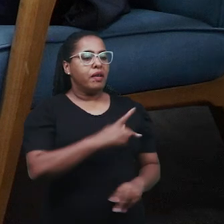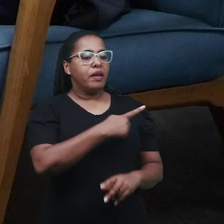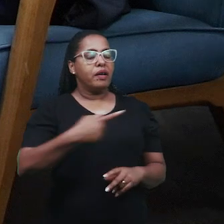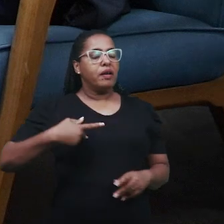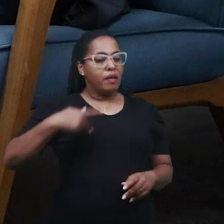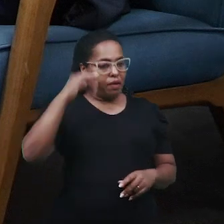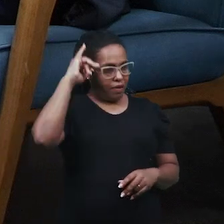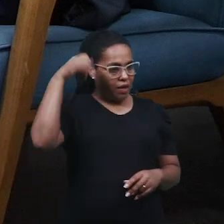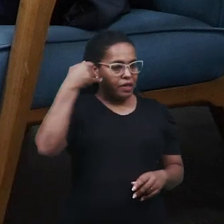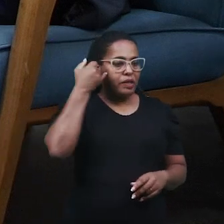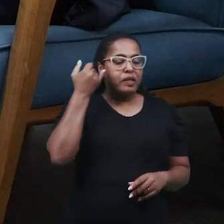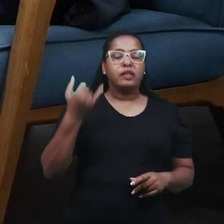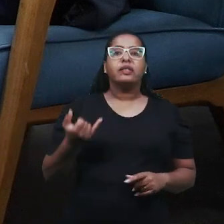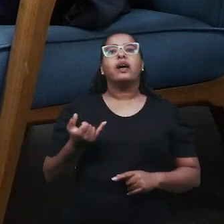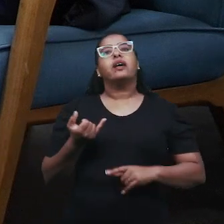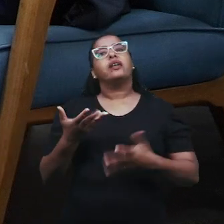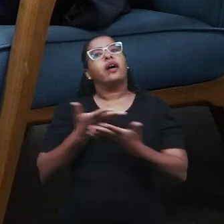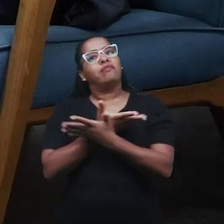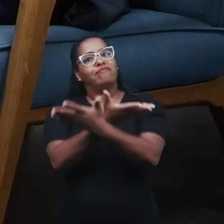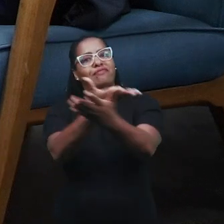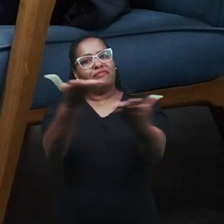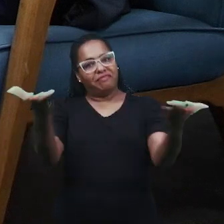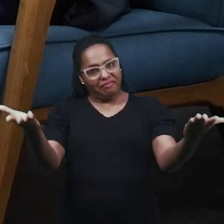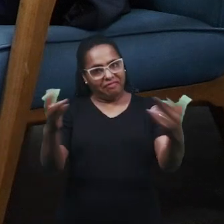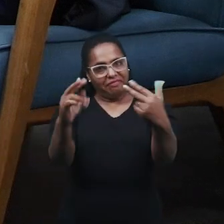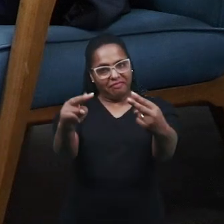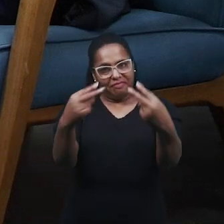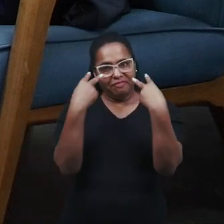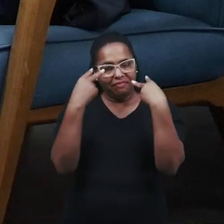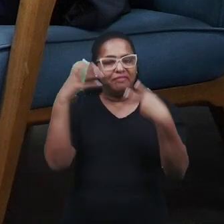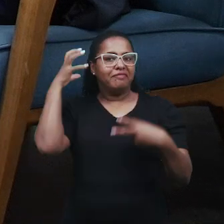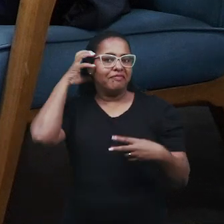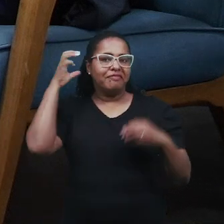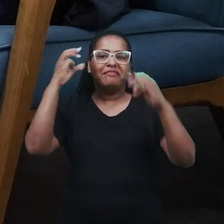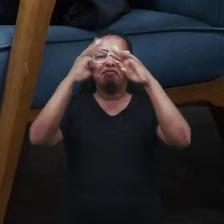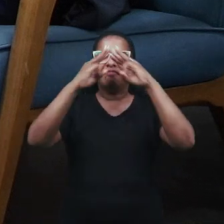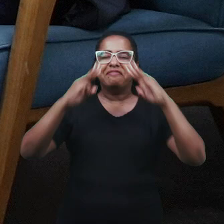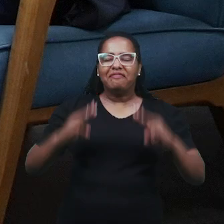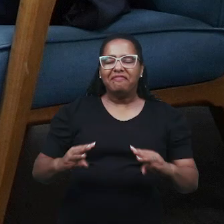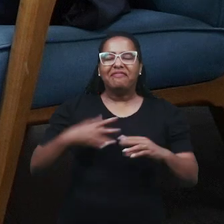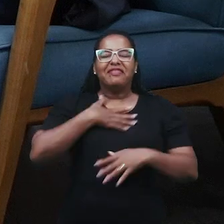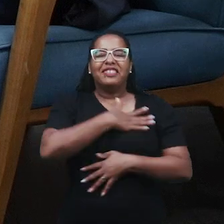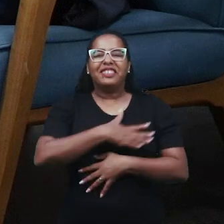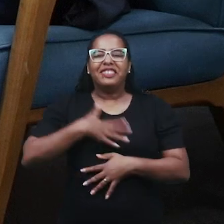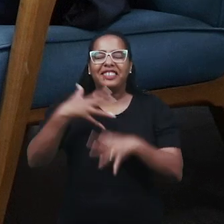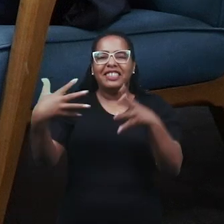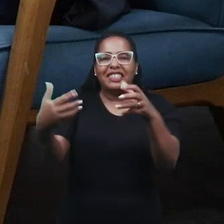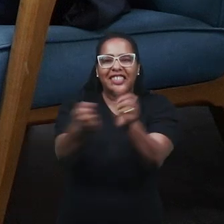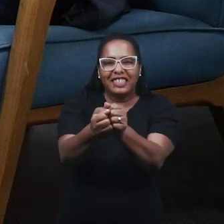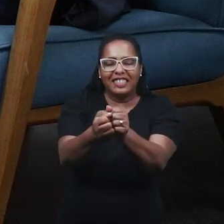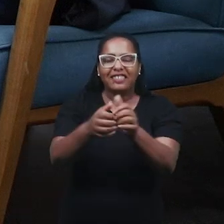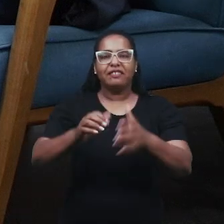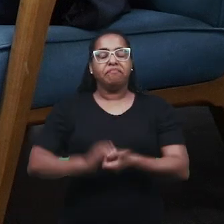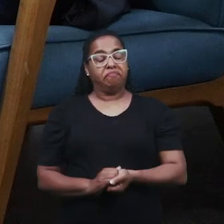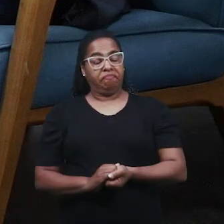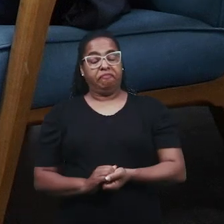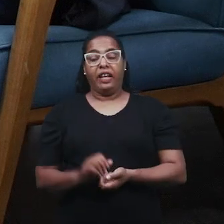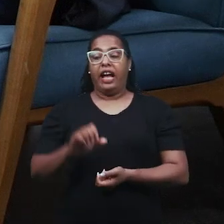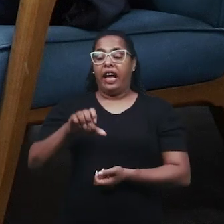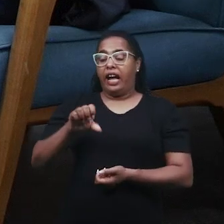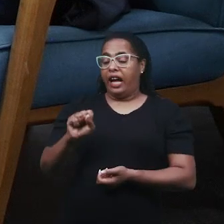a paz do Senhor, queridos ouvintes da Rádio Manaim, é um prazer de poder estar convosco.